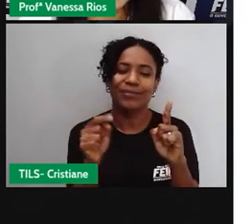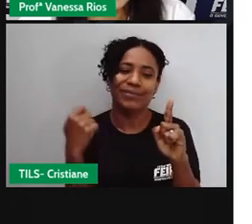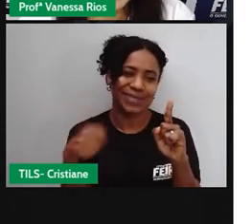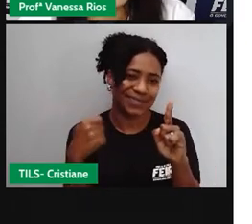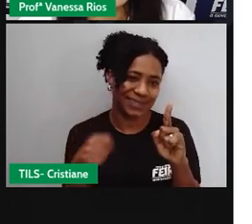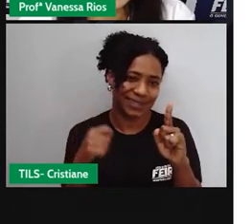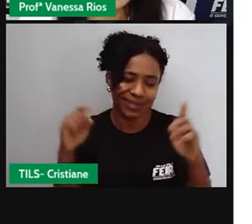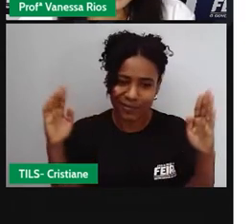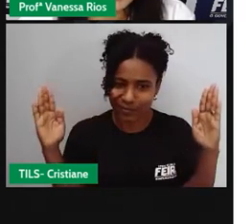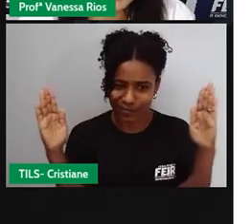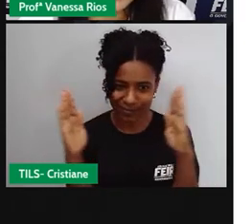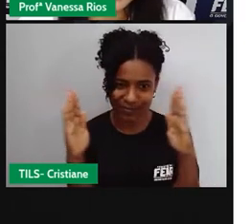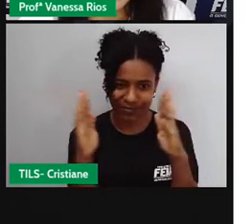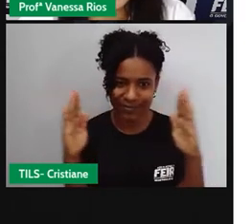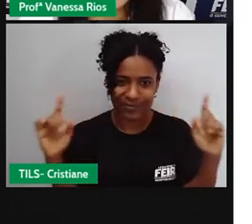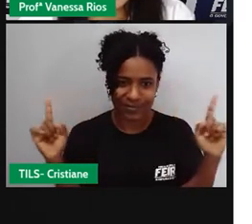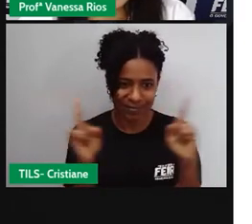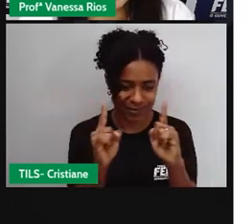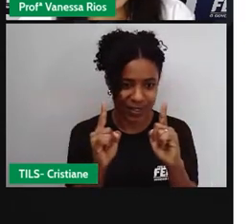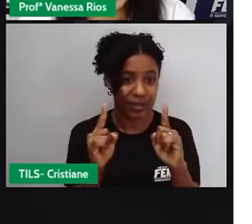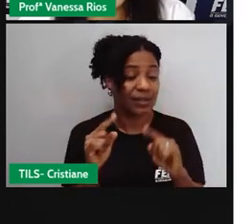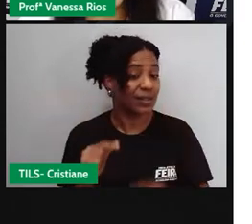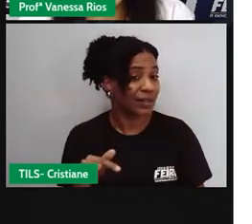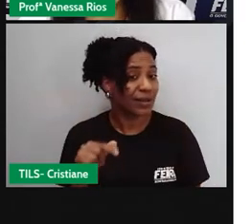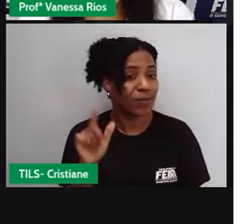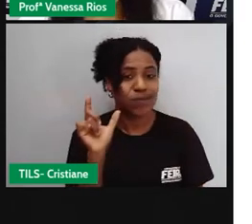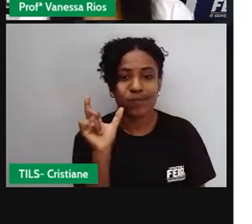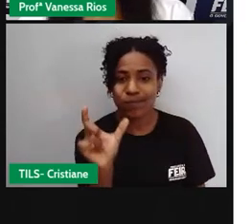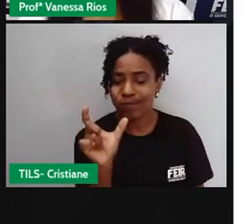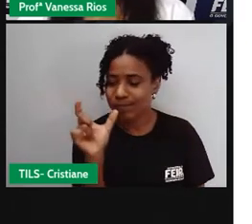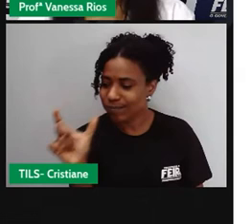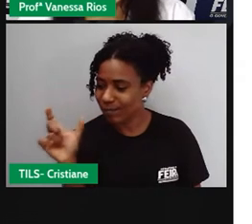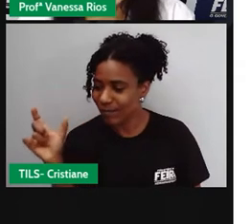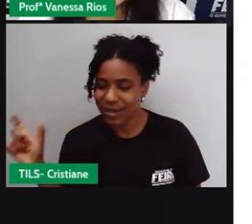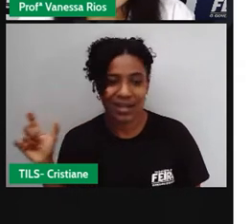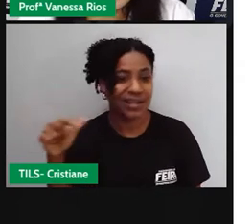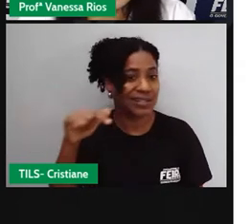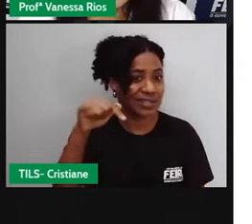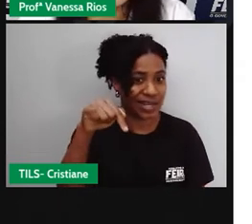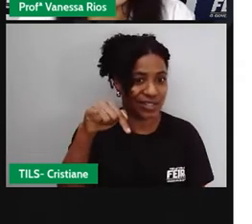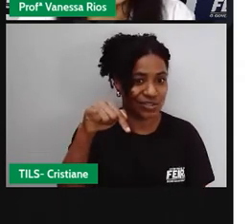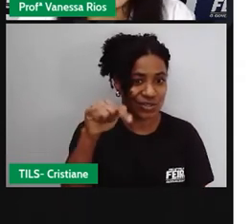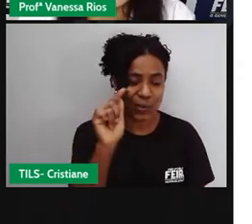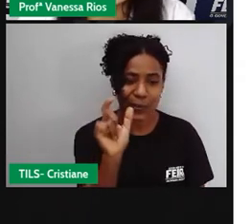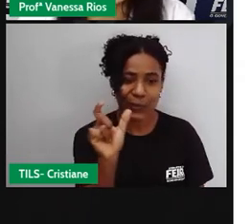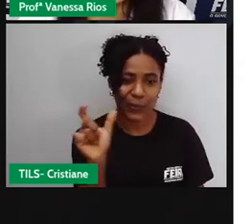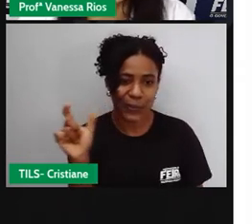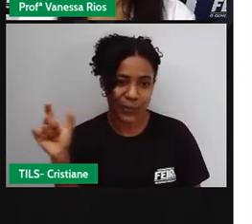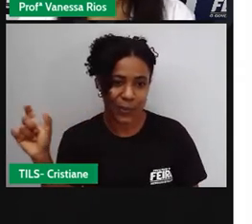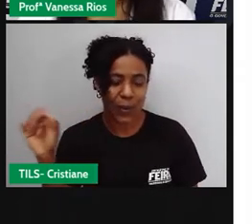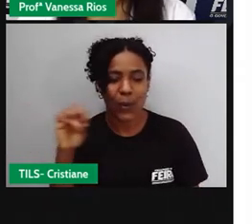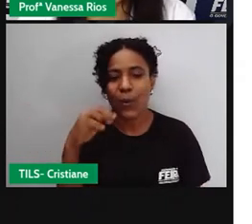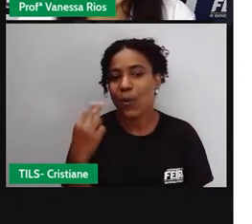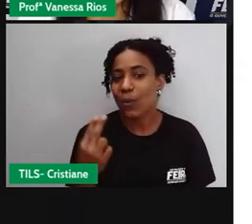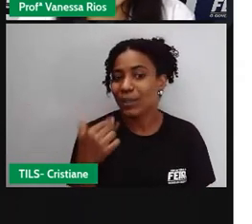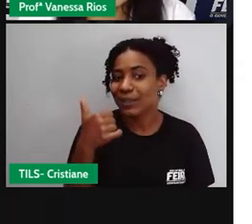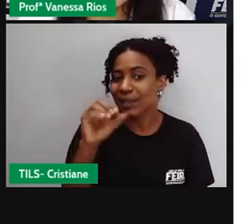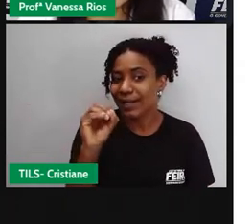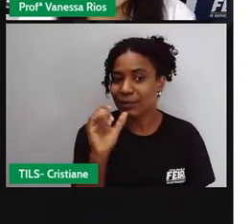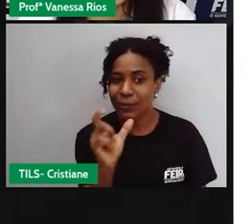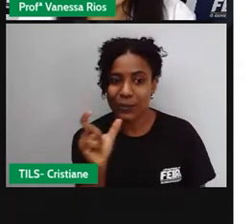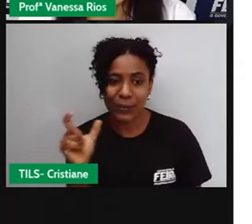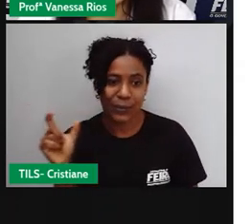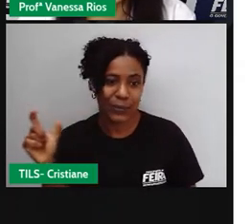versos heptassílabos, 7 sílabas poéticas, ou decassílabos, 10 sílabas